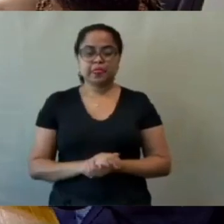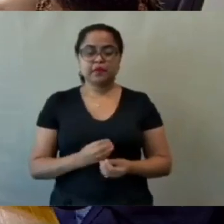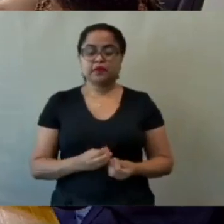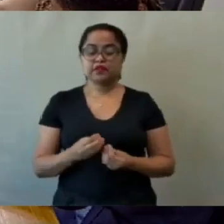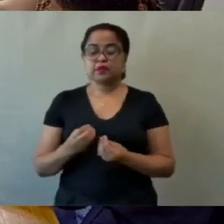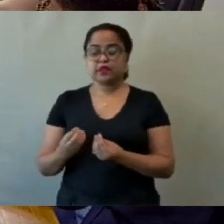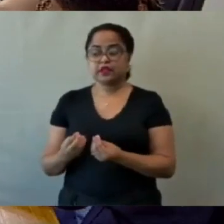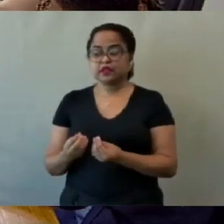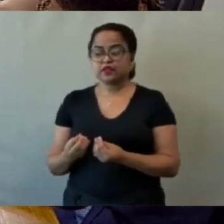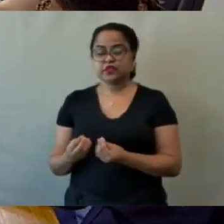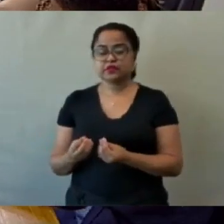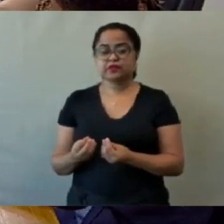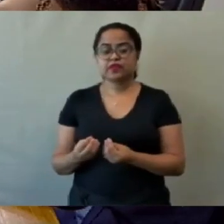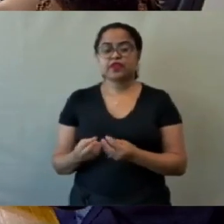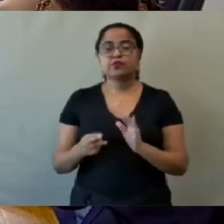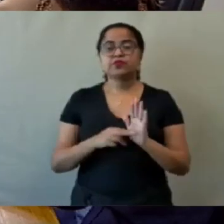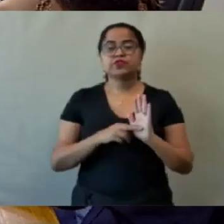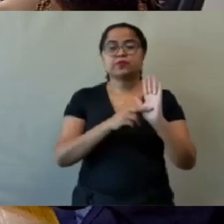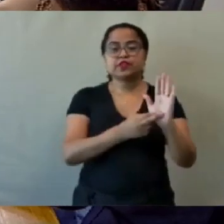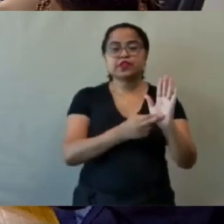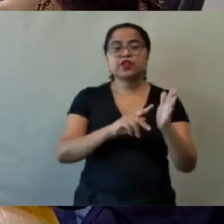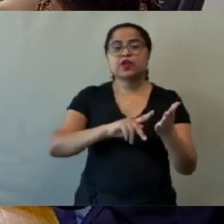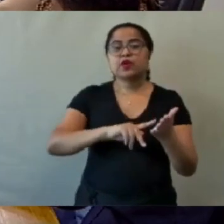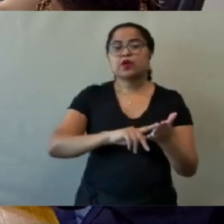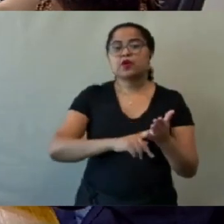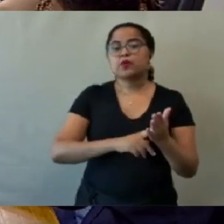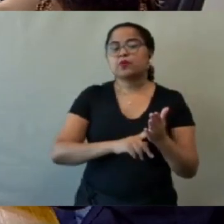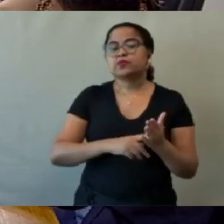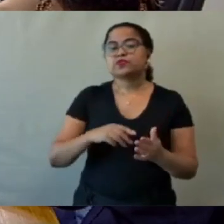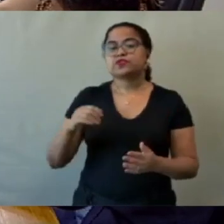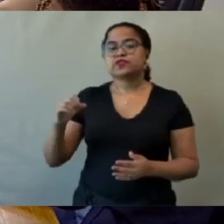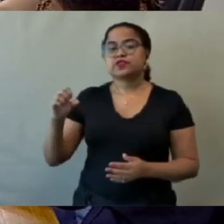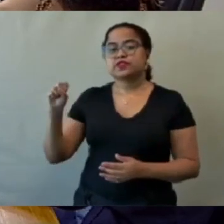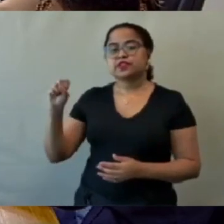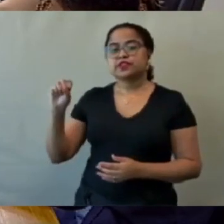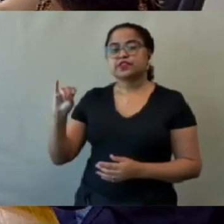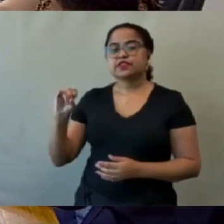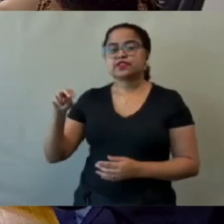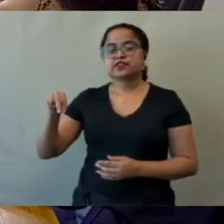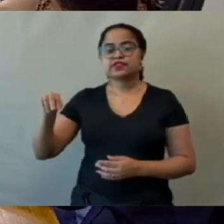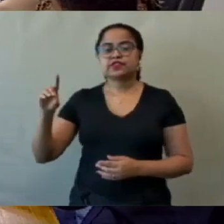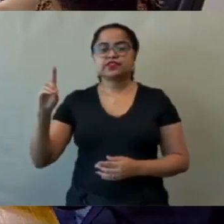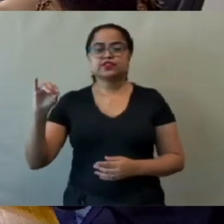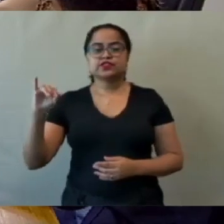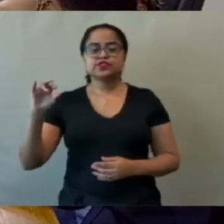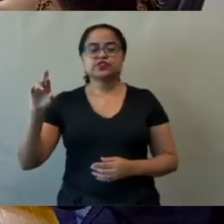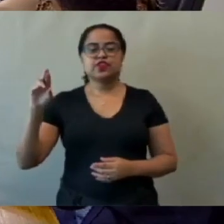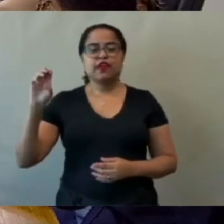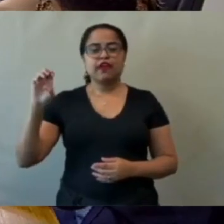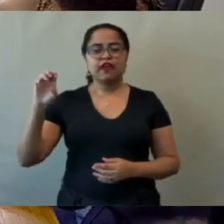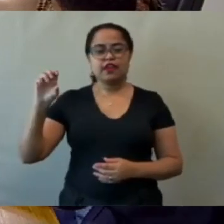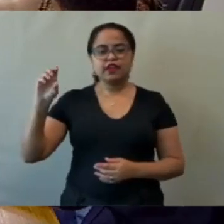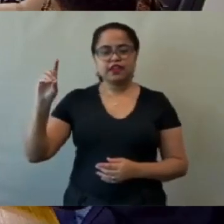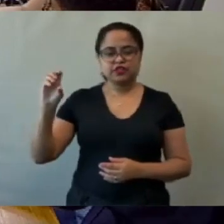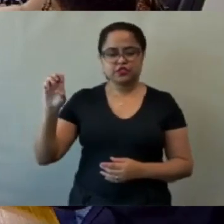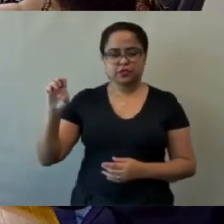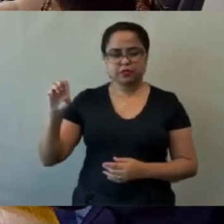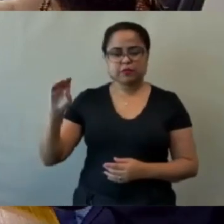então, para os representantes do Sindrede BH. Vai primeiro Carol ou Anderson? Anderson?